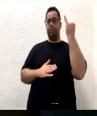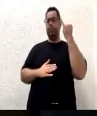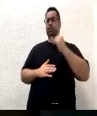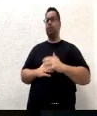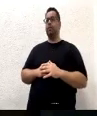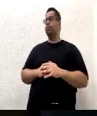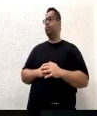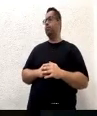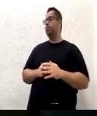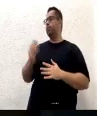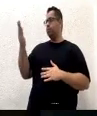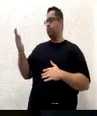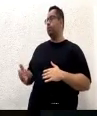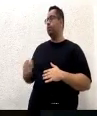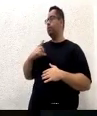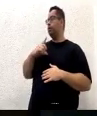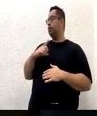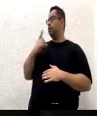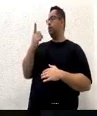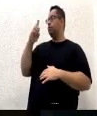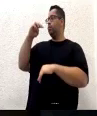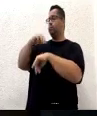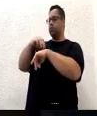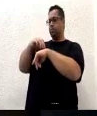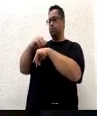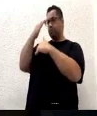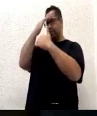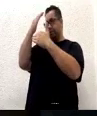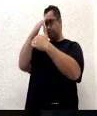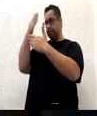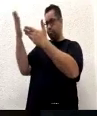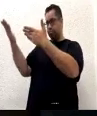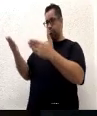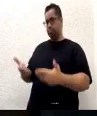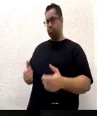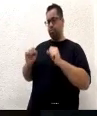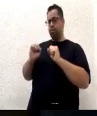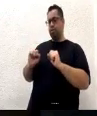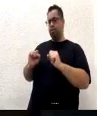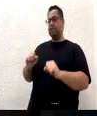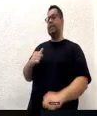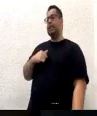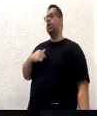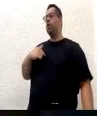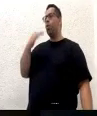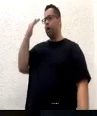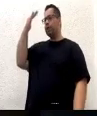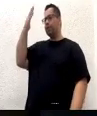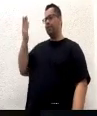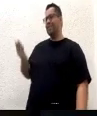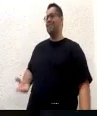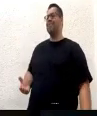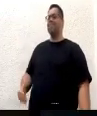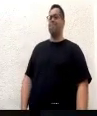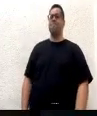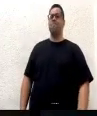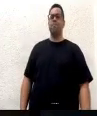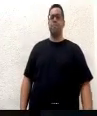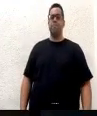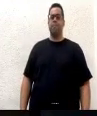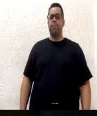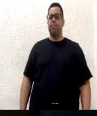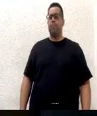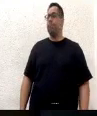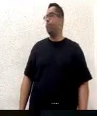aí mais um minuto para considerações finais. E somos muito gratos por vocês estarem aqui hoje. Nós